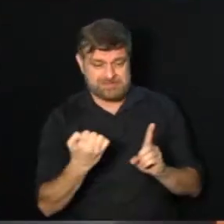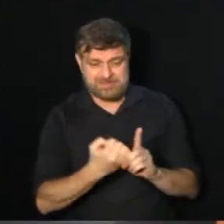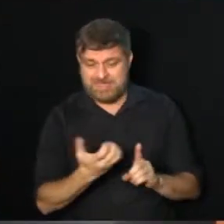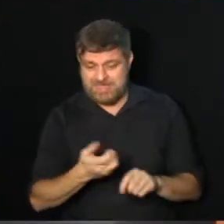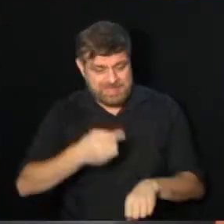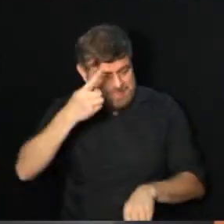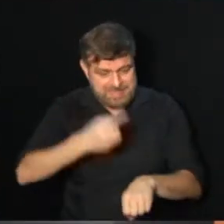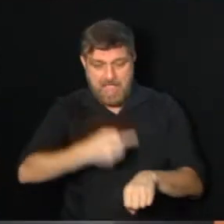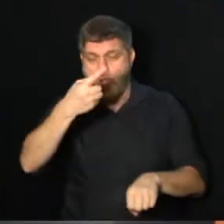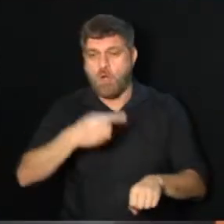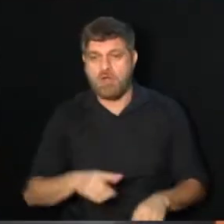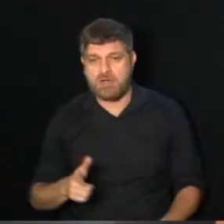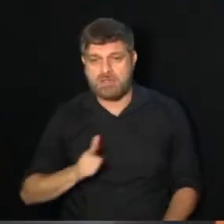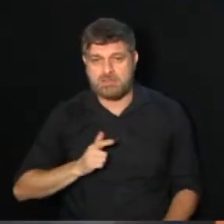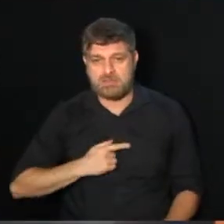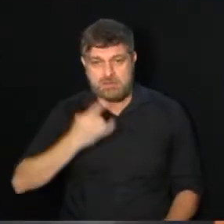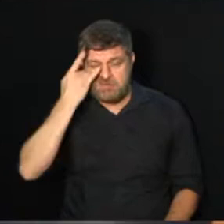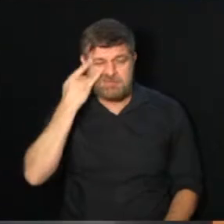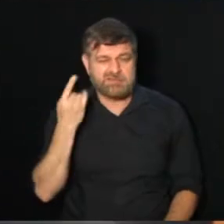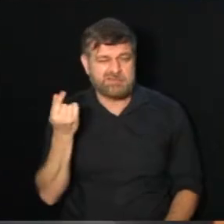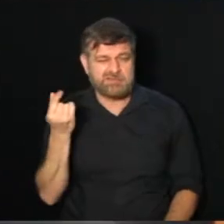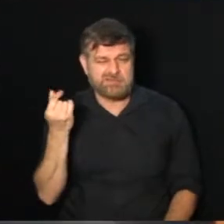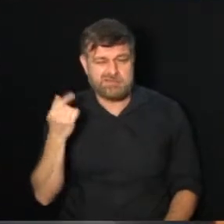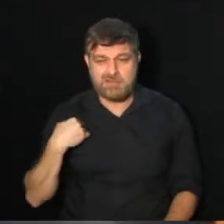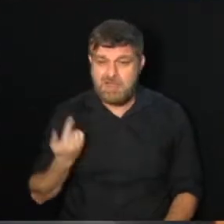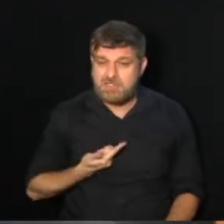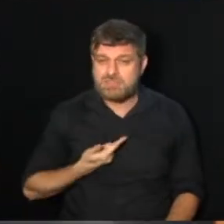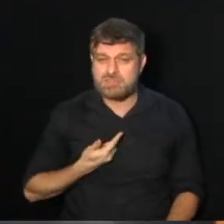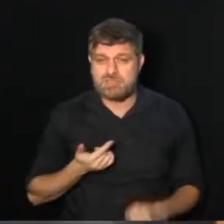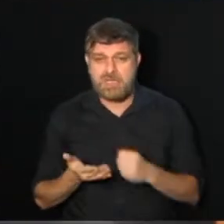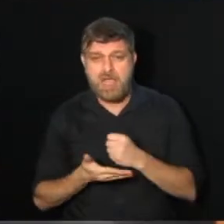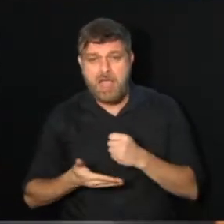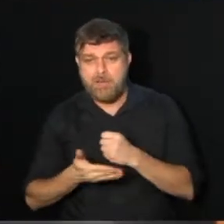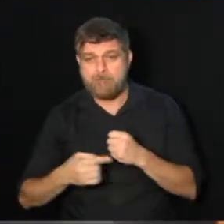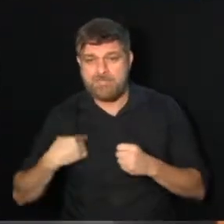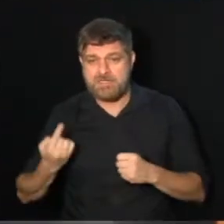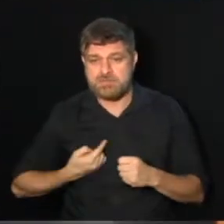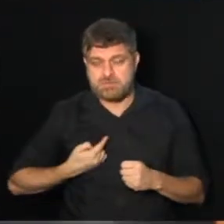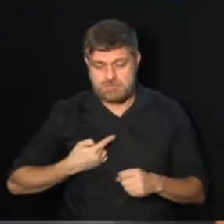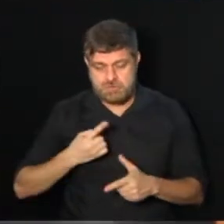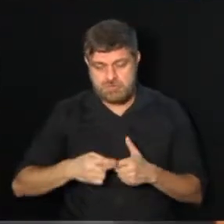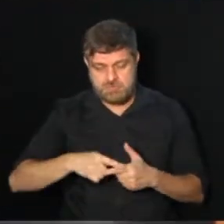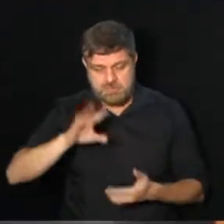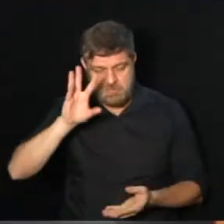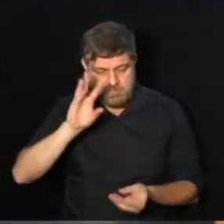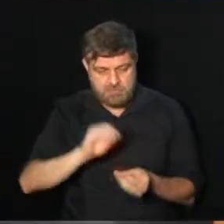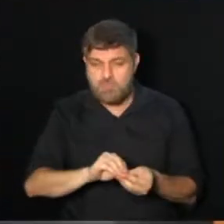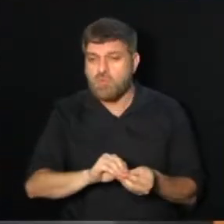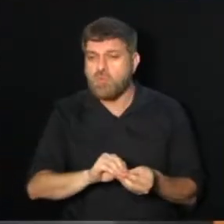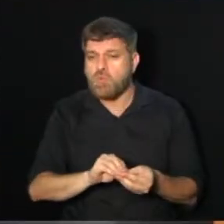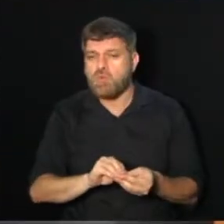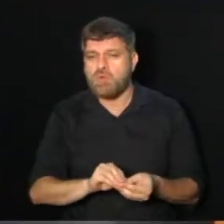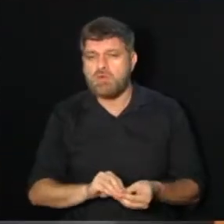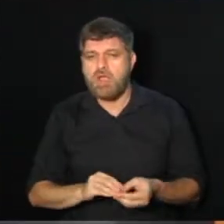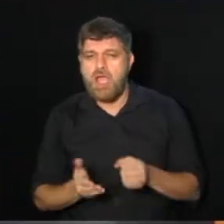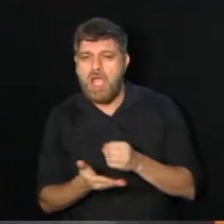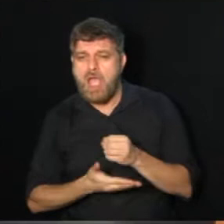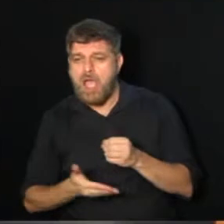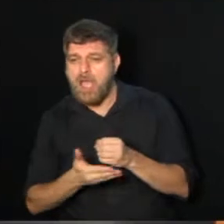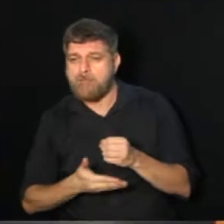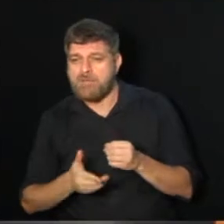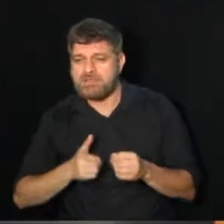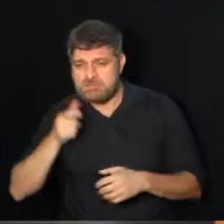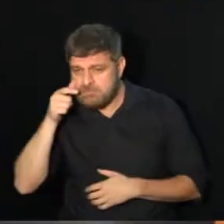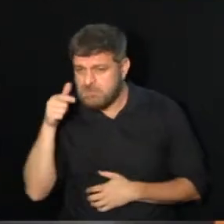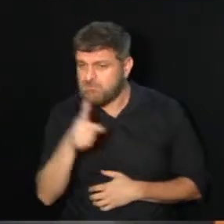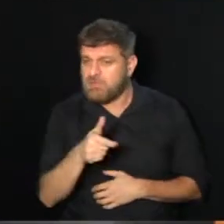imediatista, punitivista, materialista, e nós baseamos as nossas soluções de conflitos, de interesses